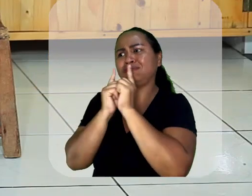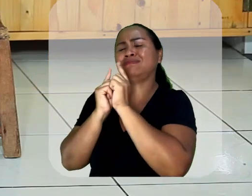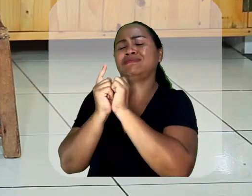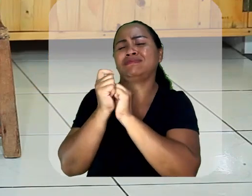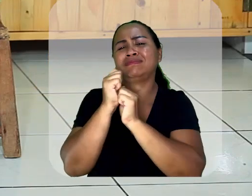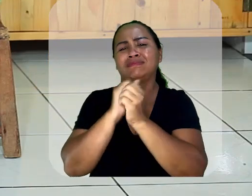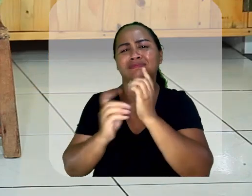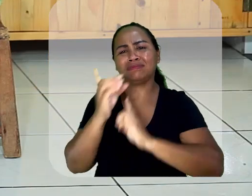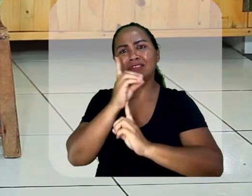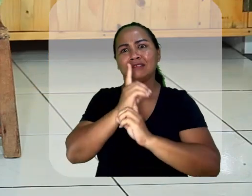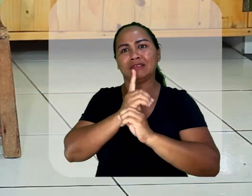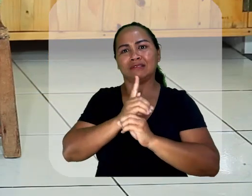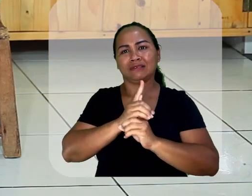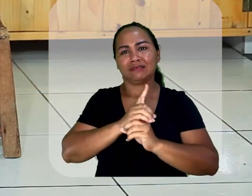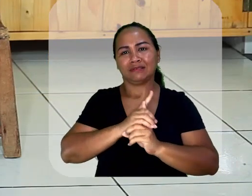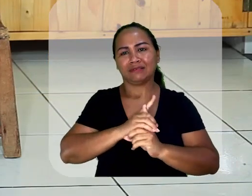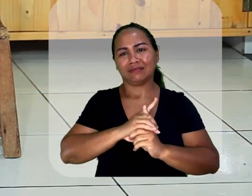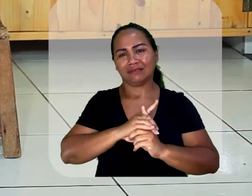dentro.